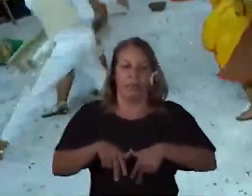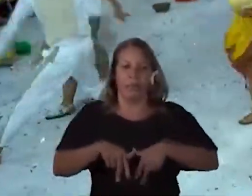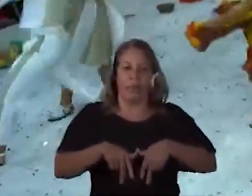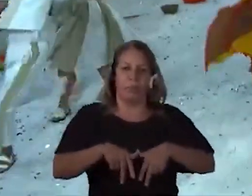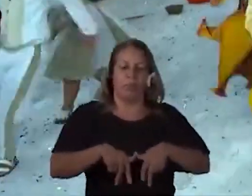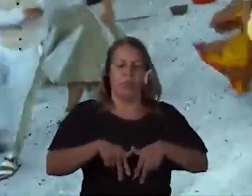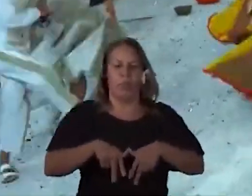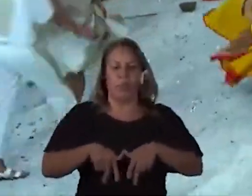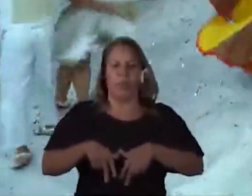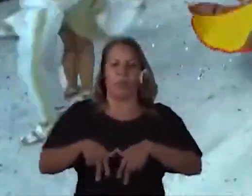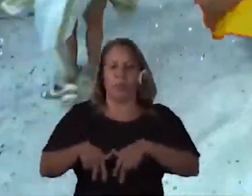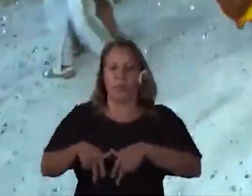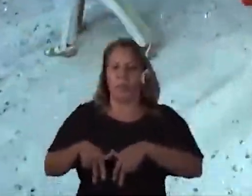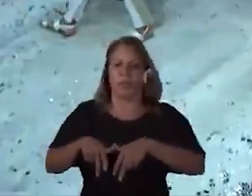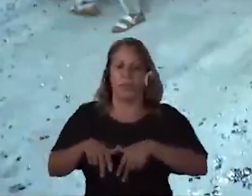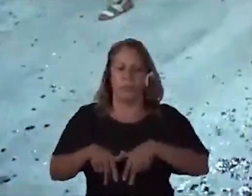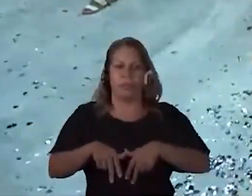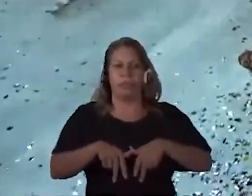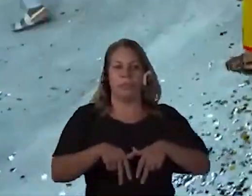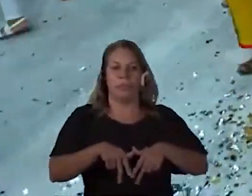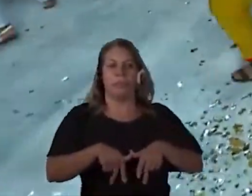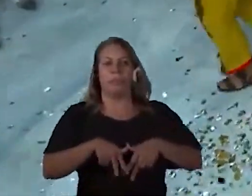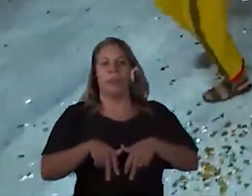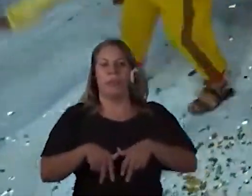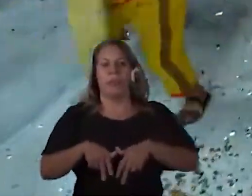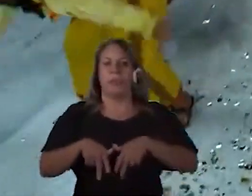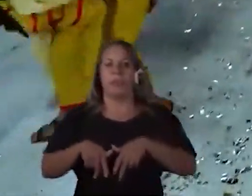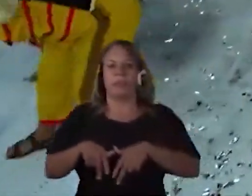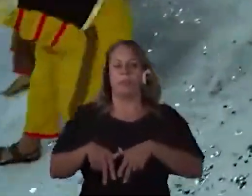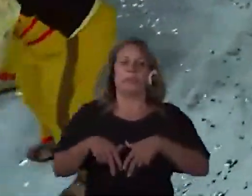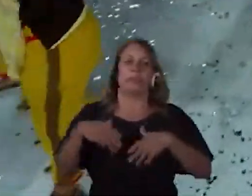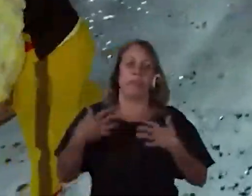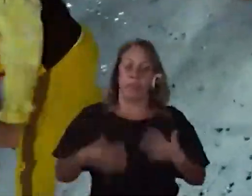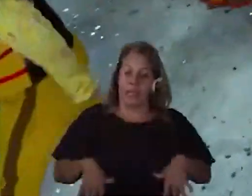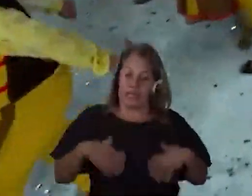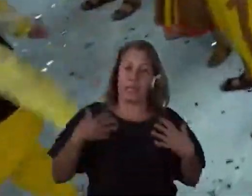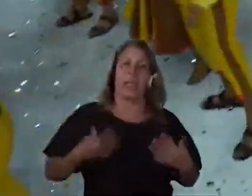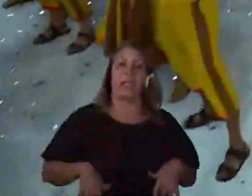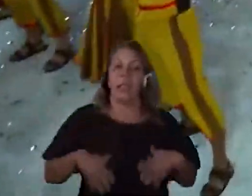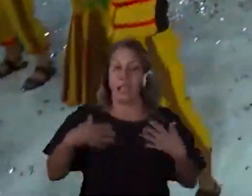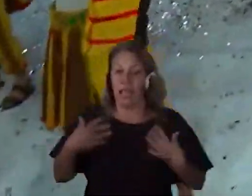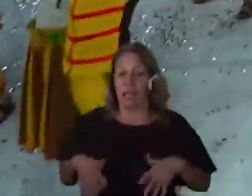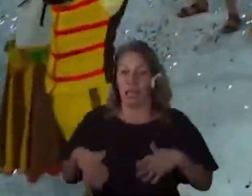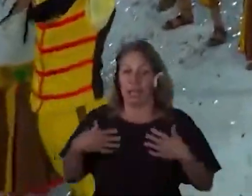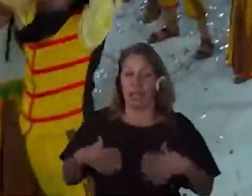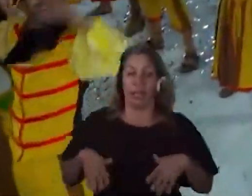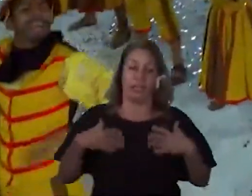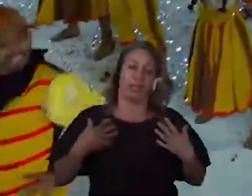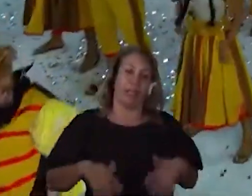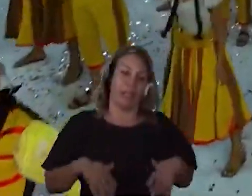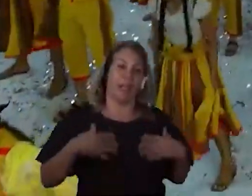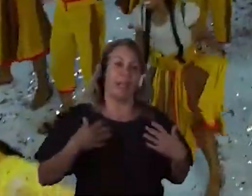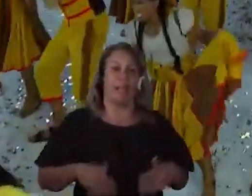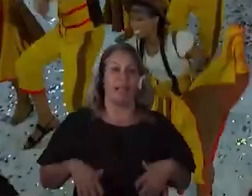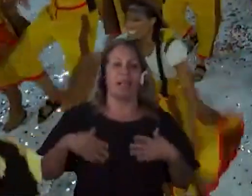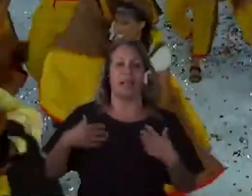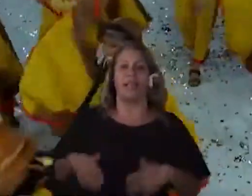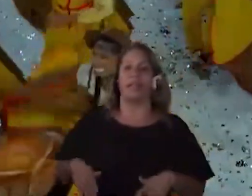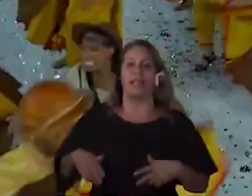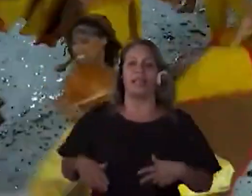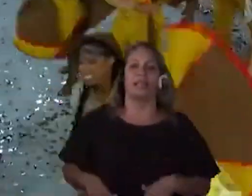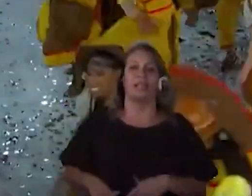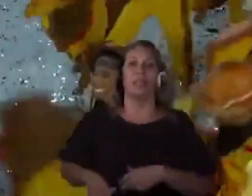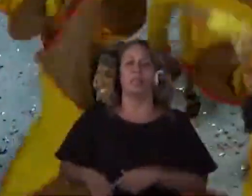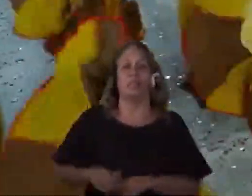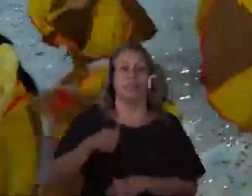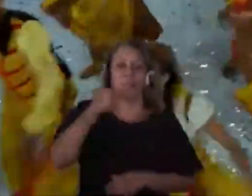assim, muita gente quis voltar a dançar. Então, isso pra gente foi um retorno positivo com relação a isso, né? Que a gente não esperava que a gente levaria a